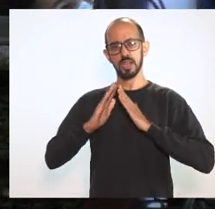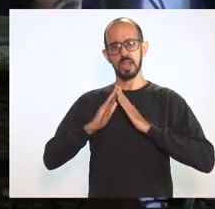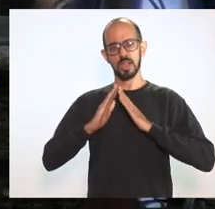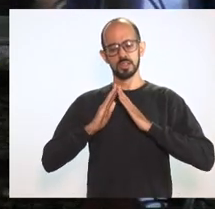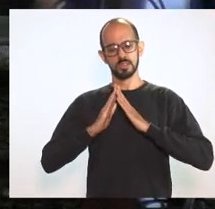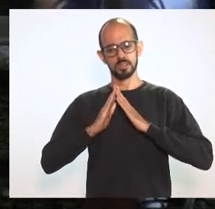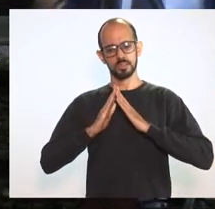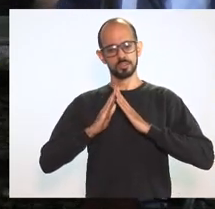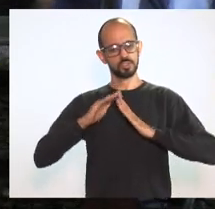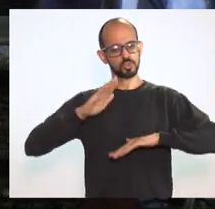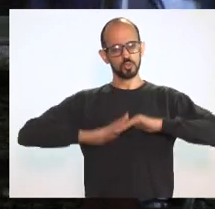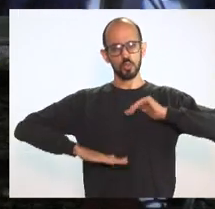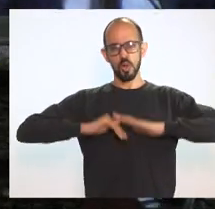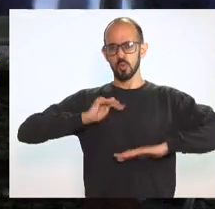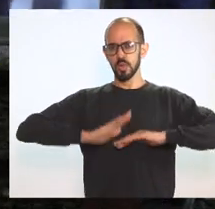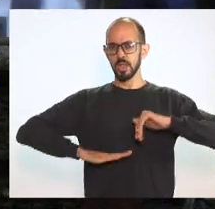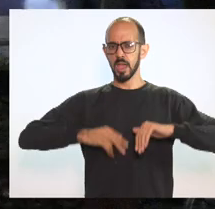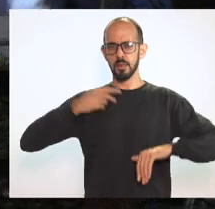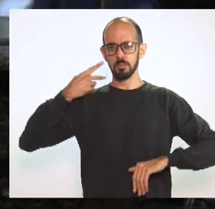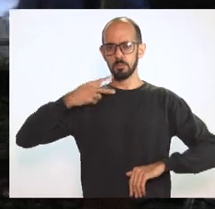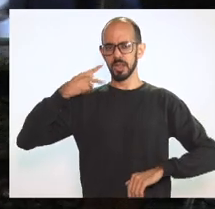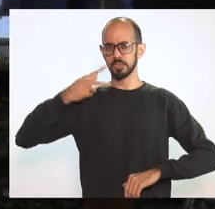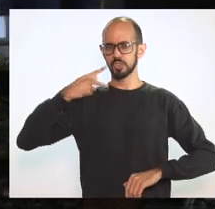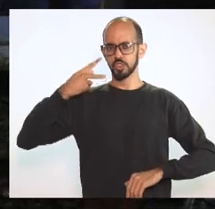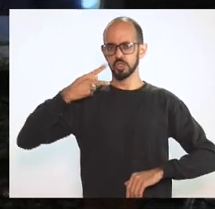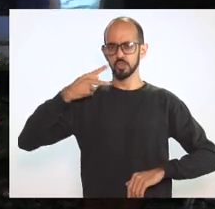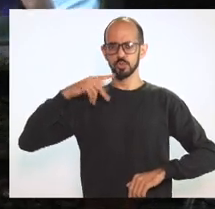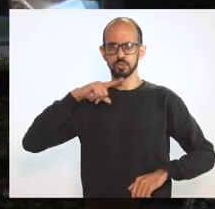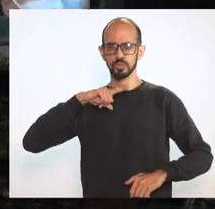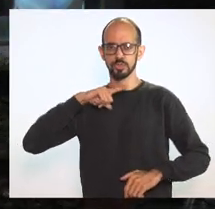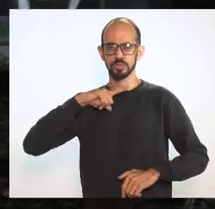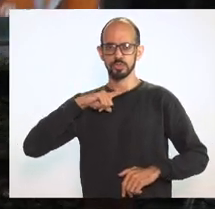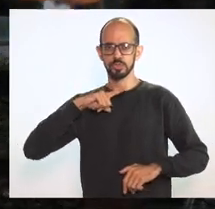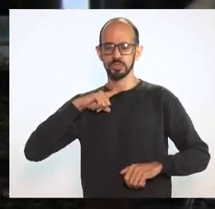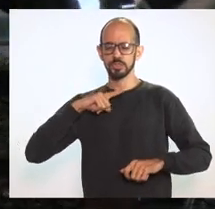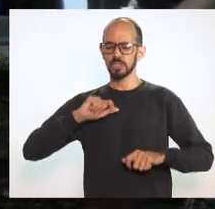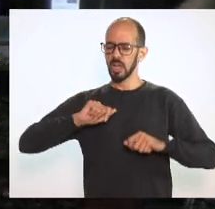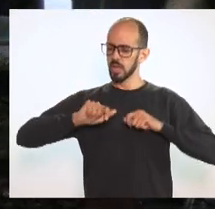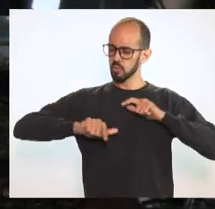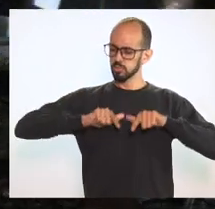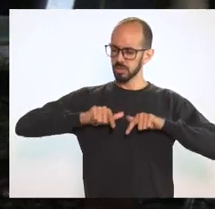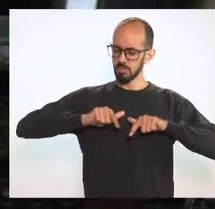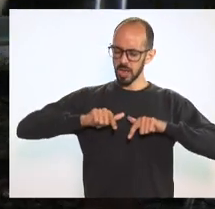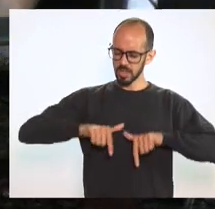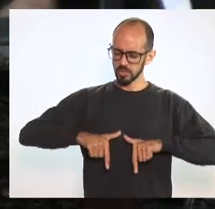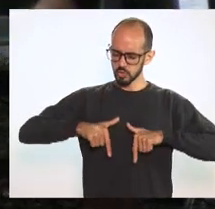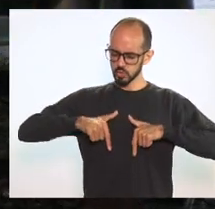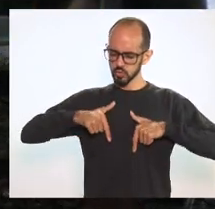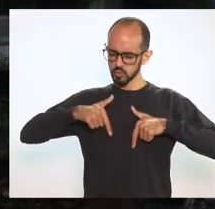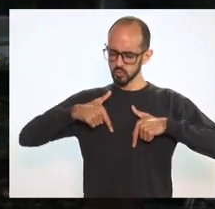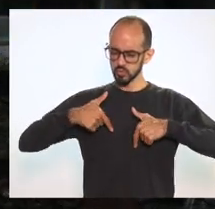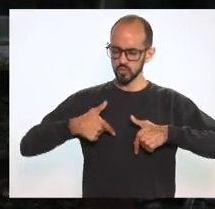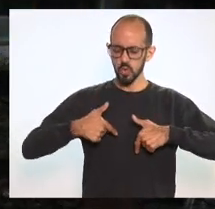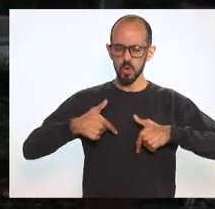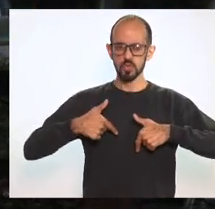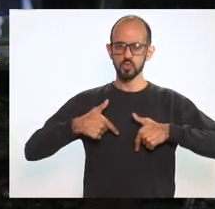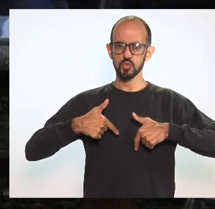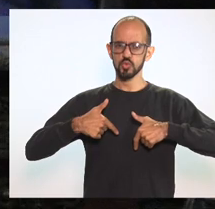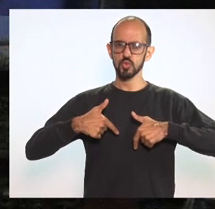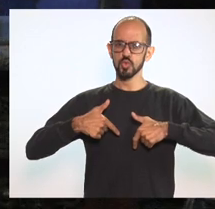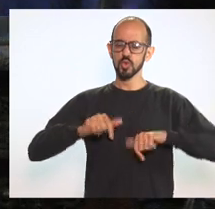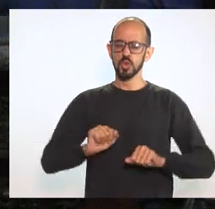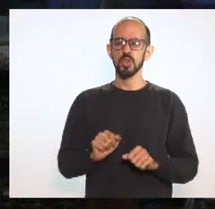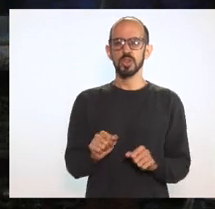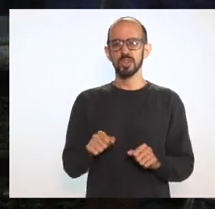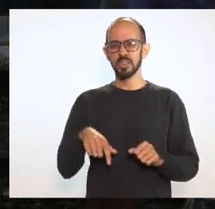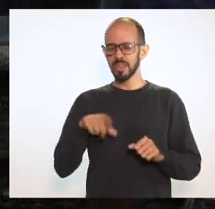que, independente da bandeira que carregam, têm feito um esforço comum, um